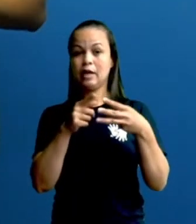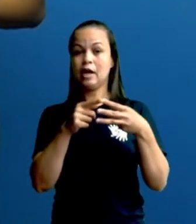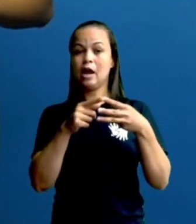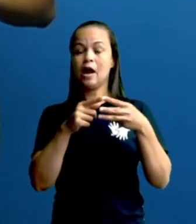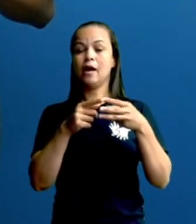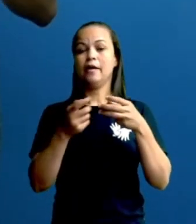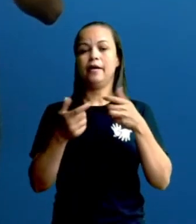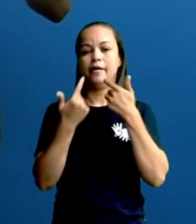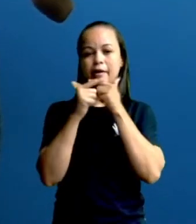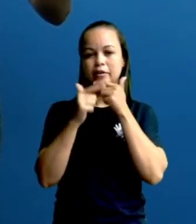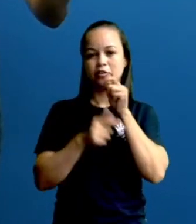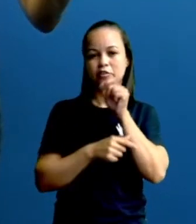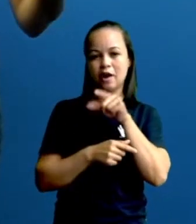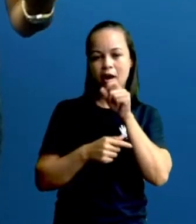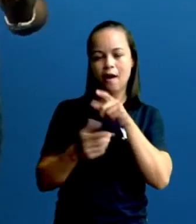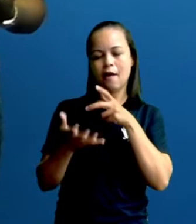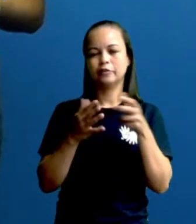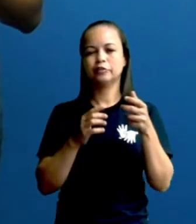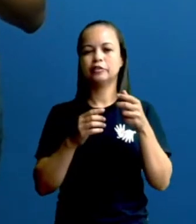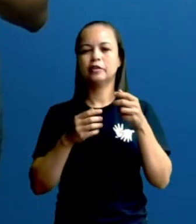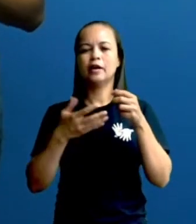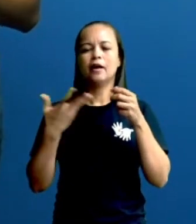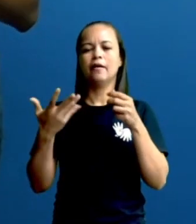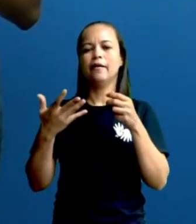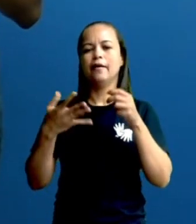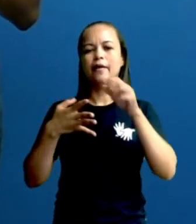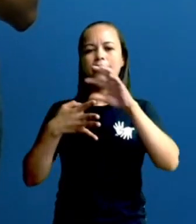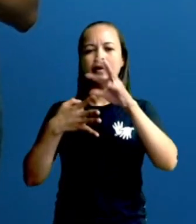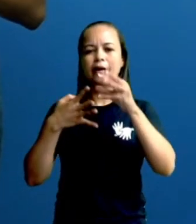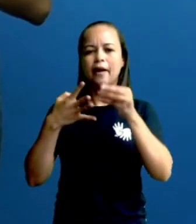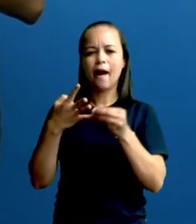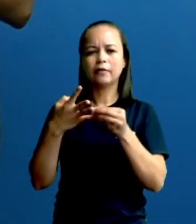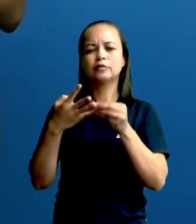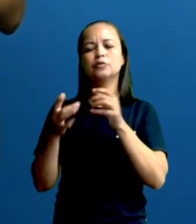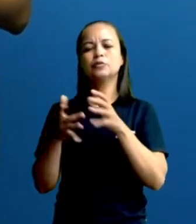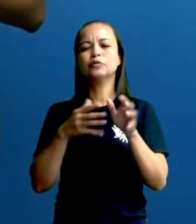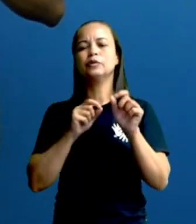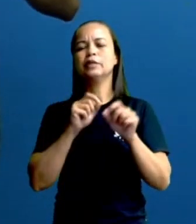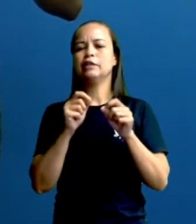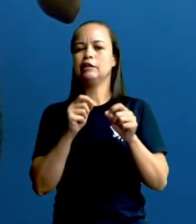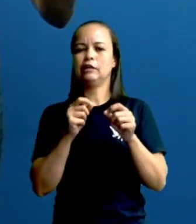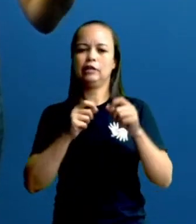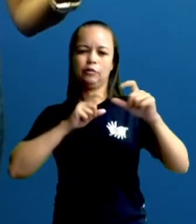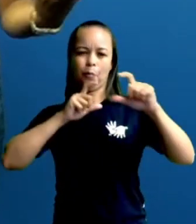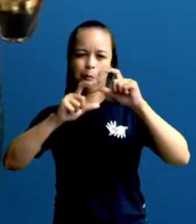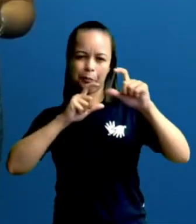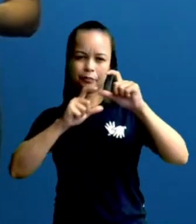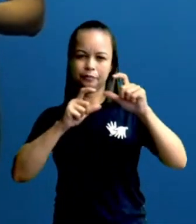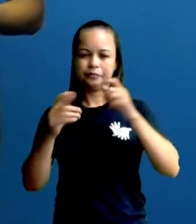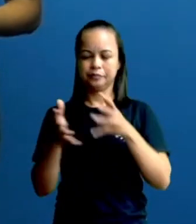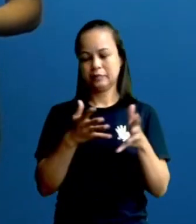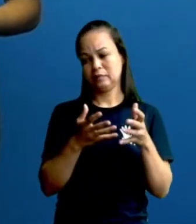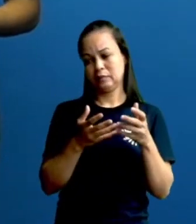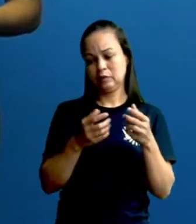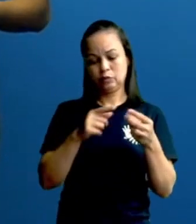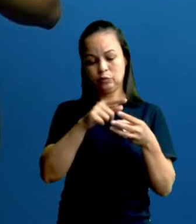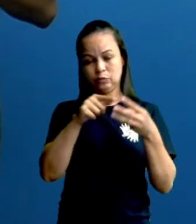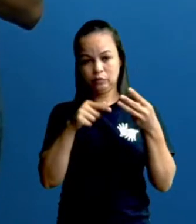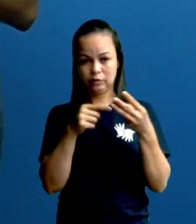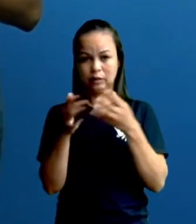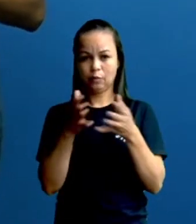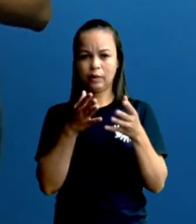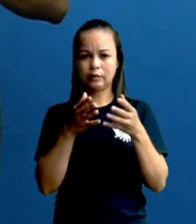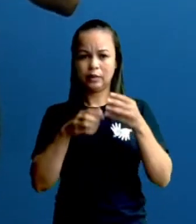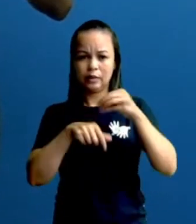e tirinhas, embora elas façam parte do mesmo gênero, tá? Compartilhem da mesma ideia,